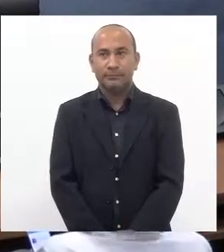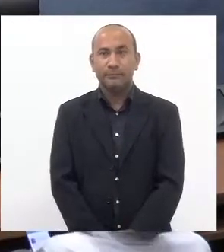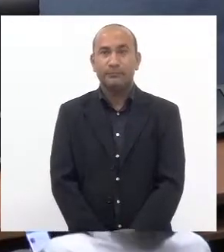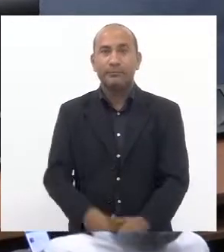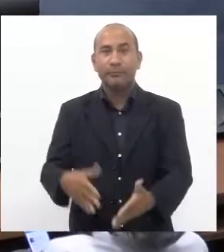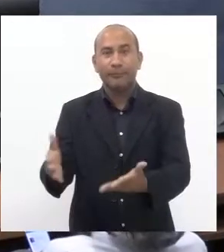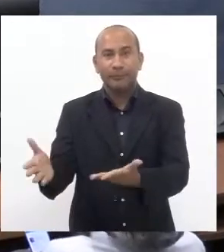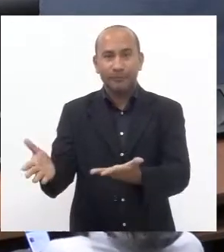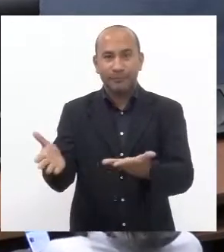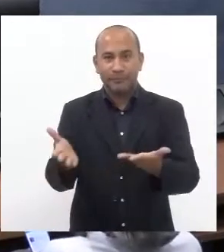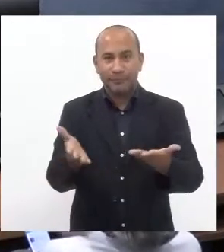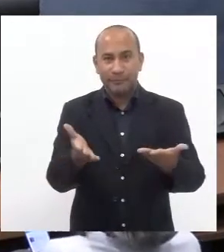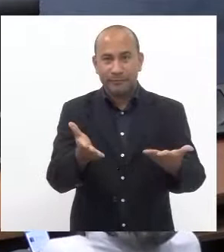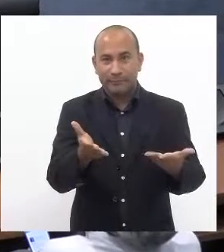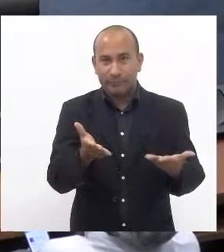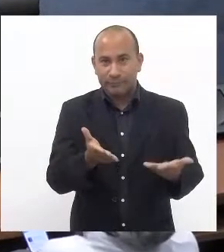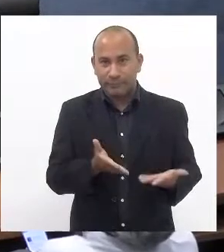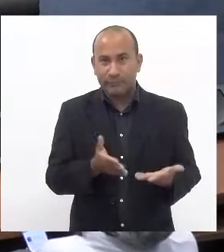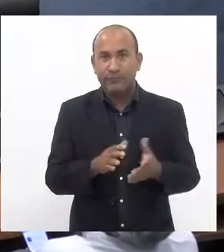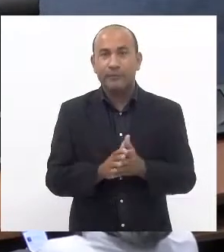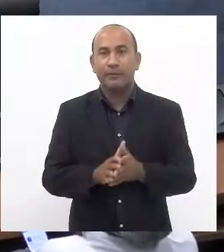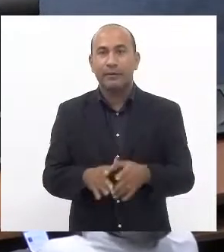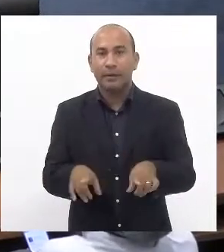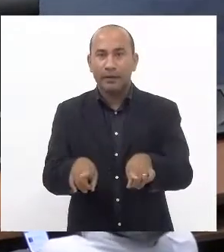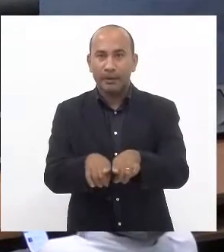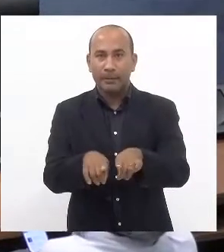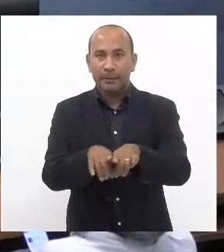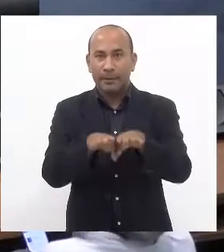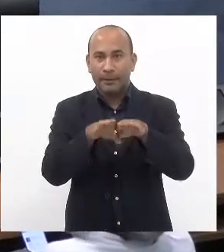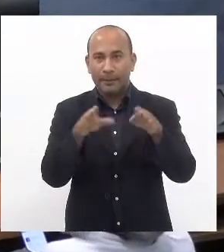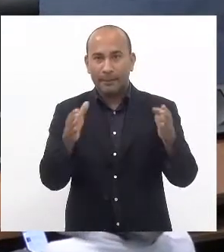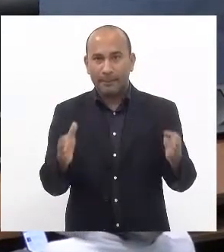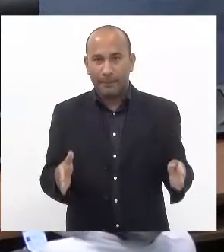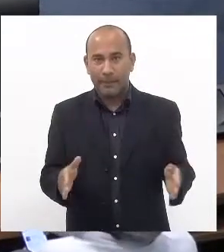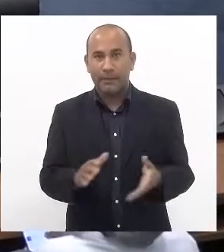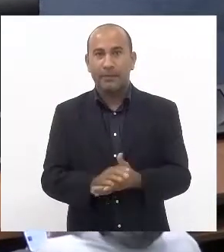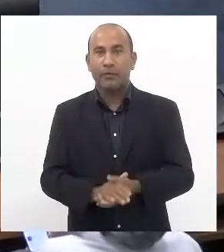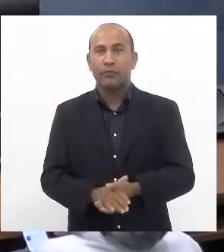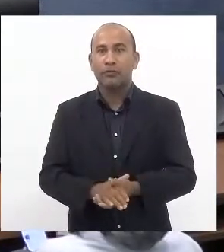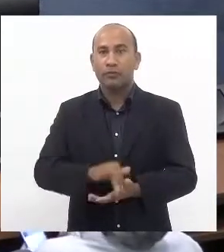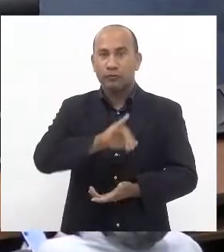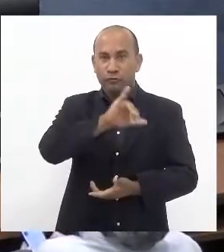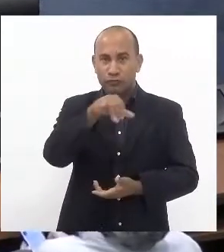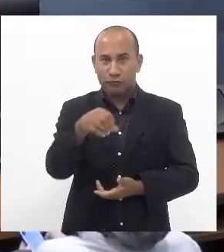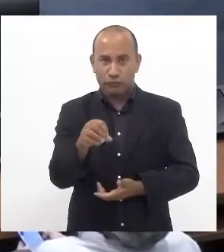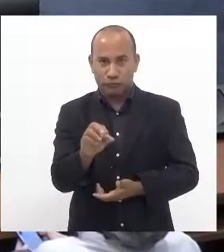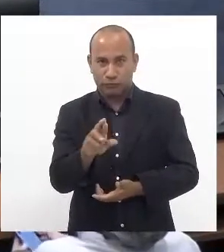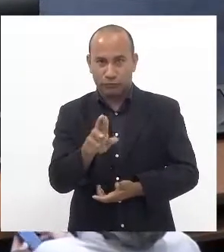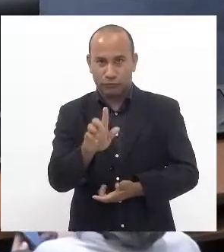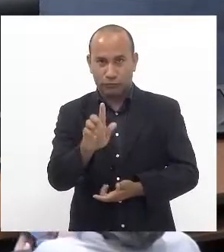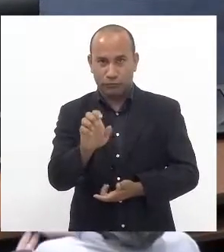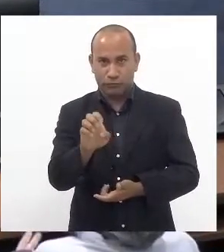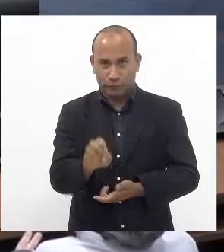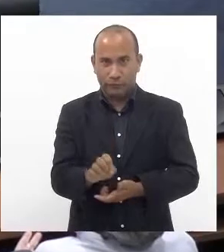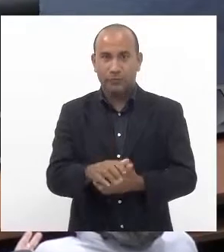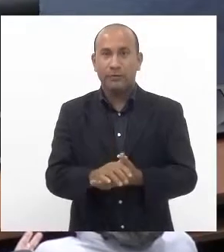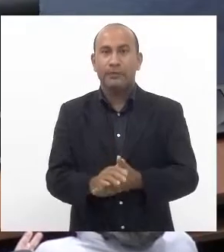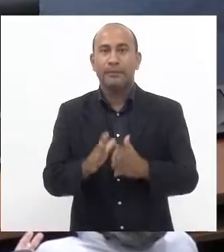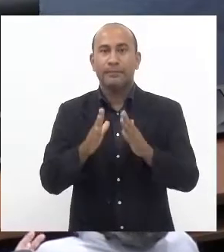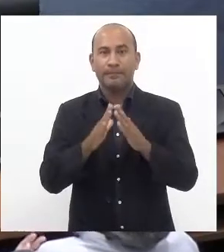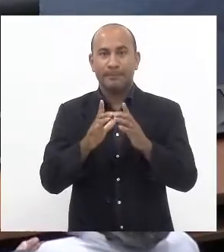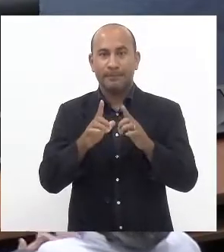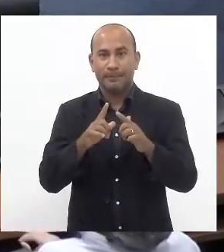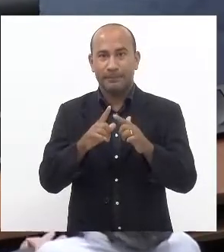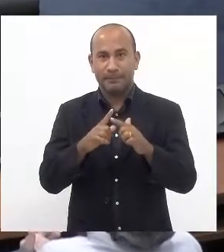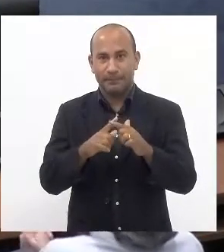Convido ainda para compor a mesa Dom George Cury, arcebispo da Igreja